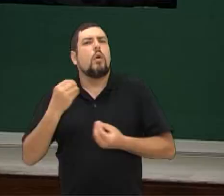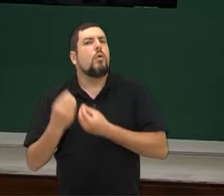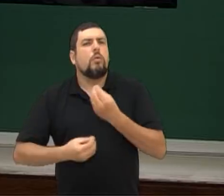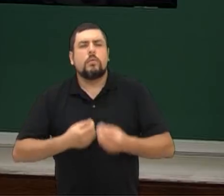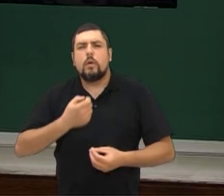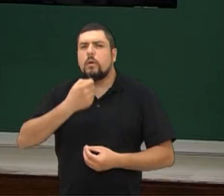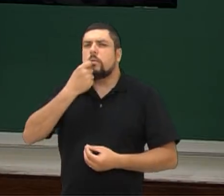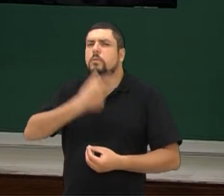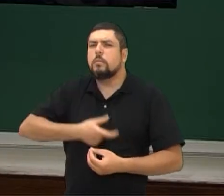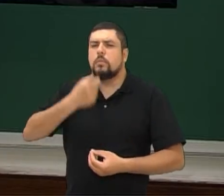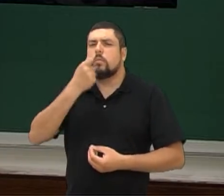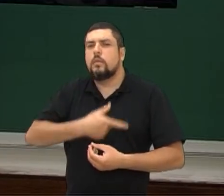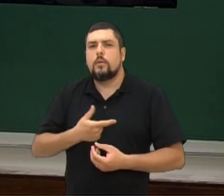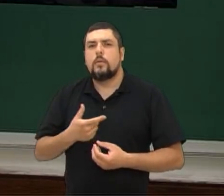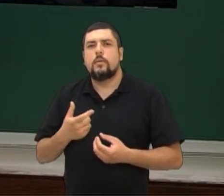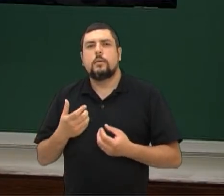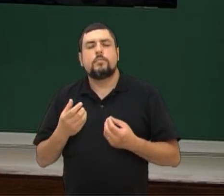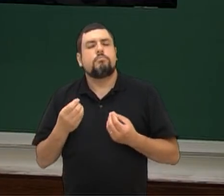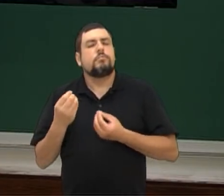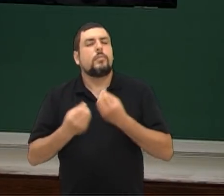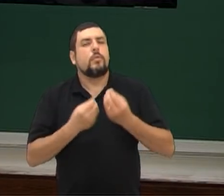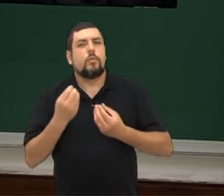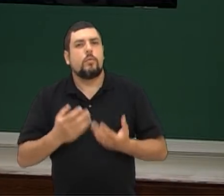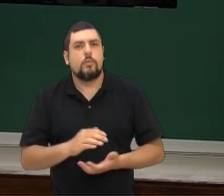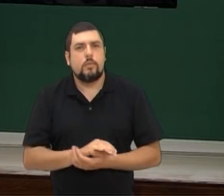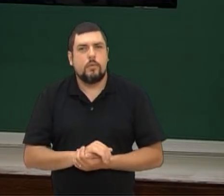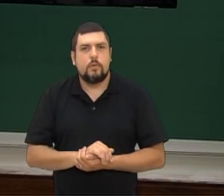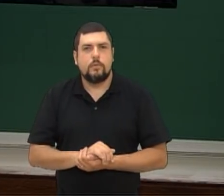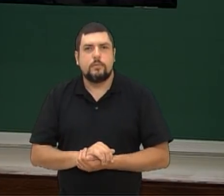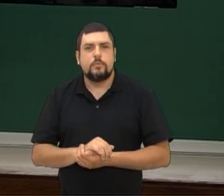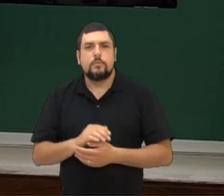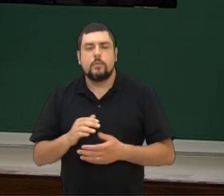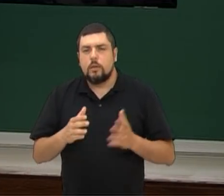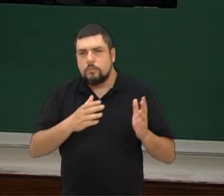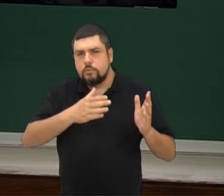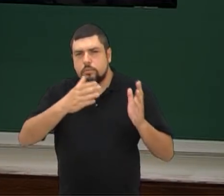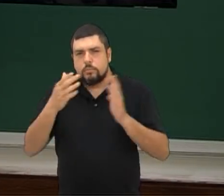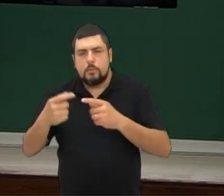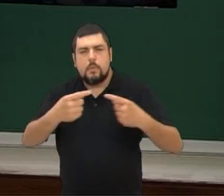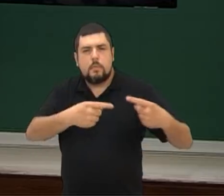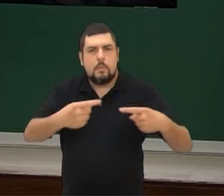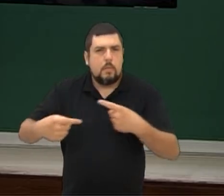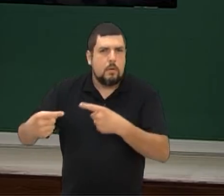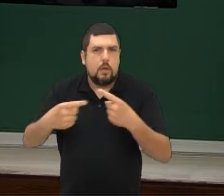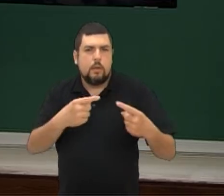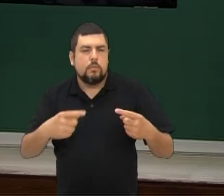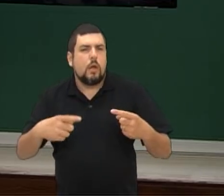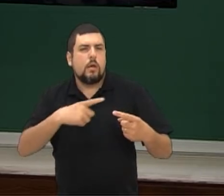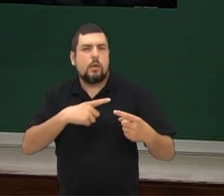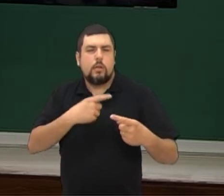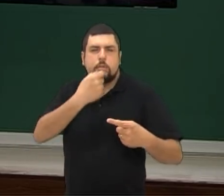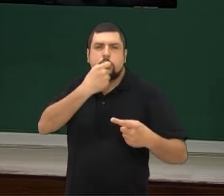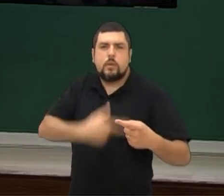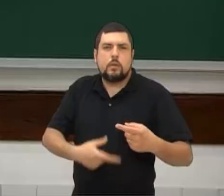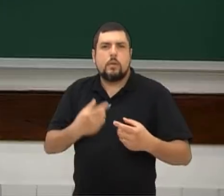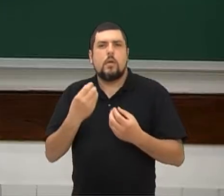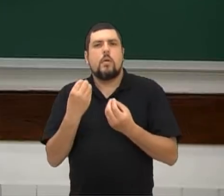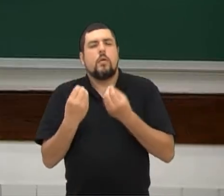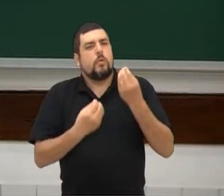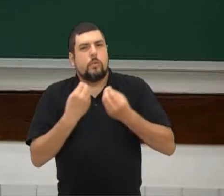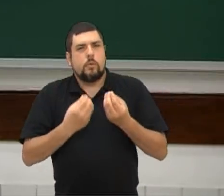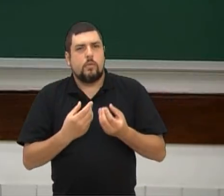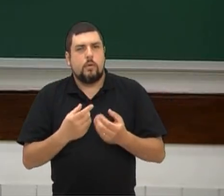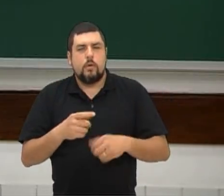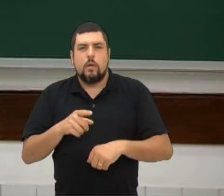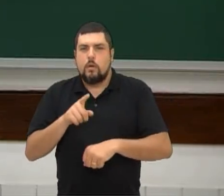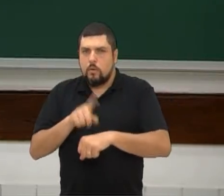no diálogo? Como que isso acaba sendo engraçado? Que efeito de humor que eu tenho nesse diálogo? Vou dar um tempo